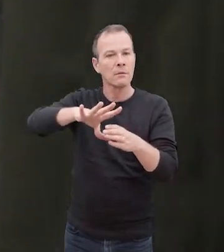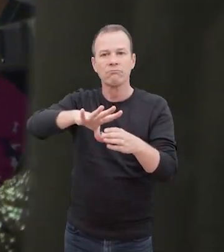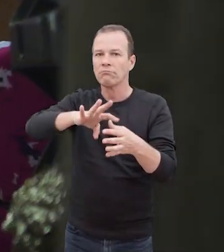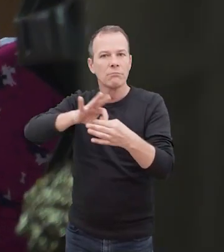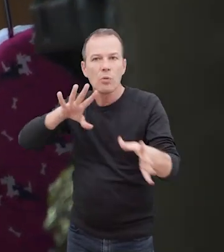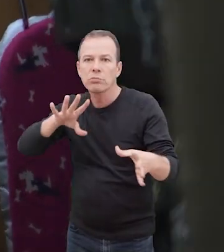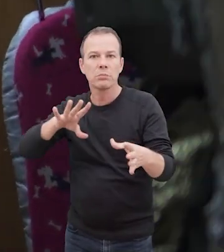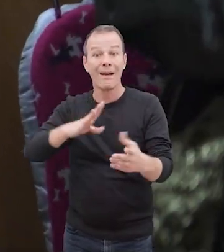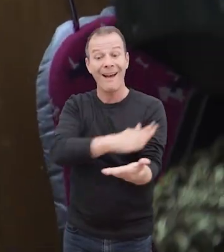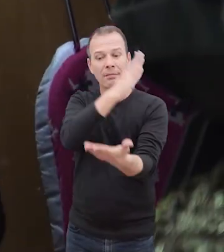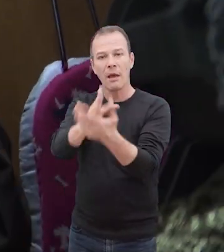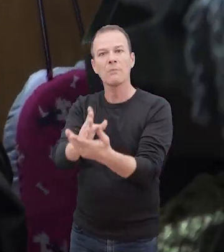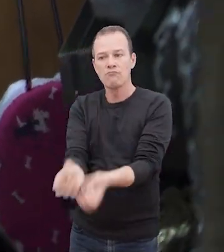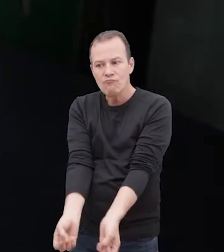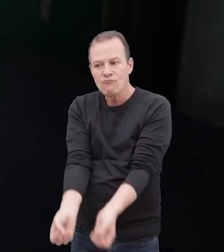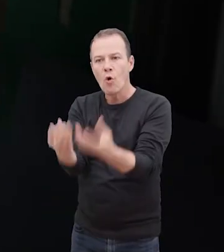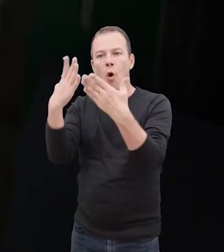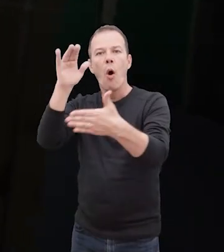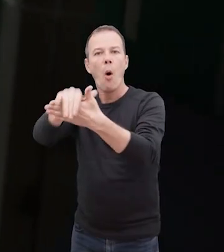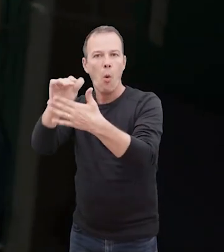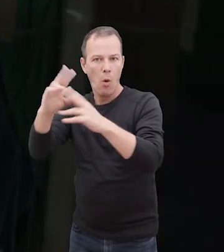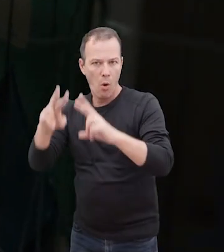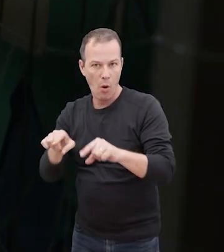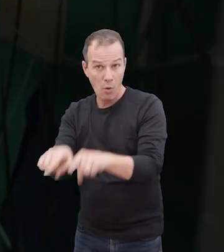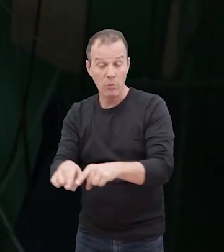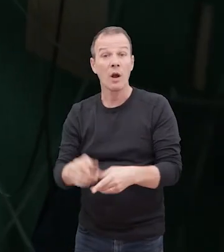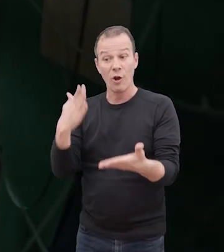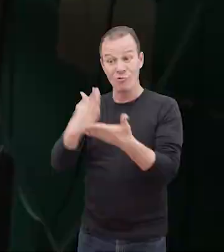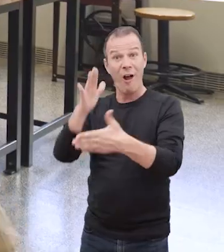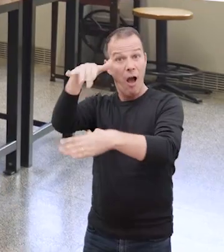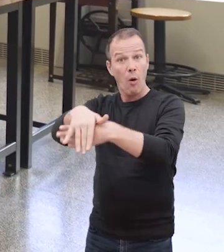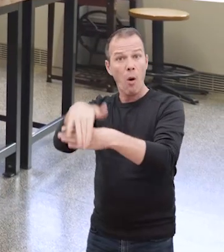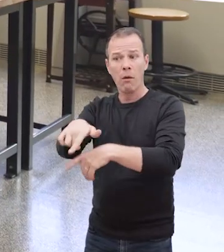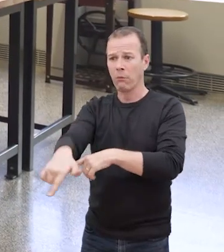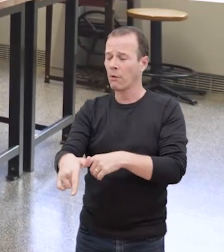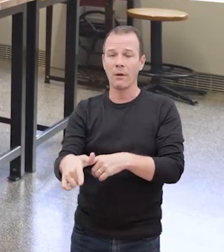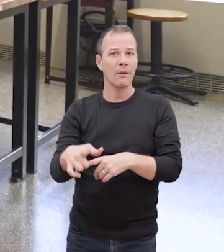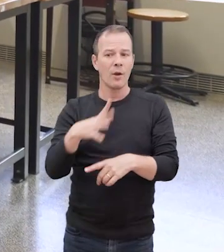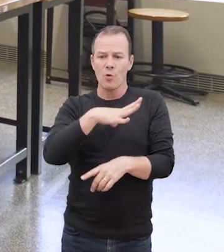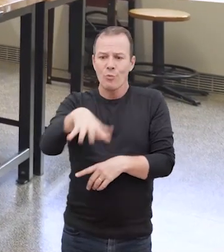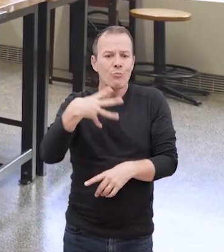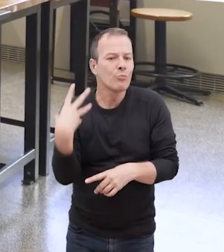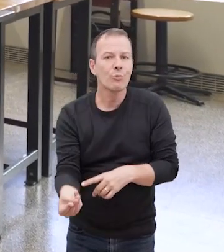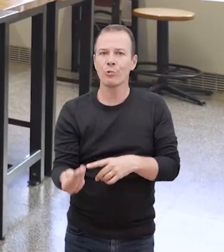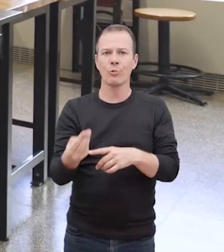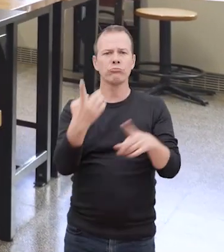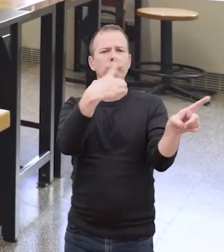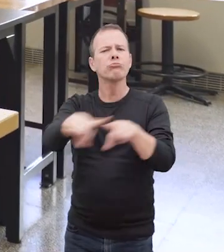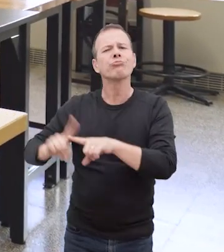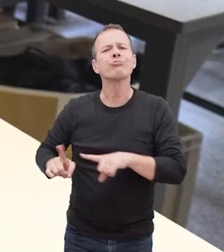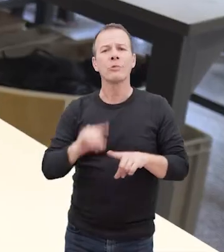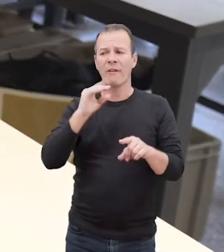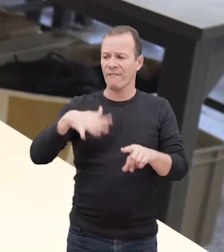contexto, até ter descoberto a António Arroio. Acabei por descobrir na Arroio um mundo do universo onde eu podia ser quem